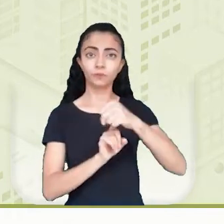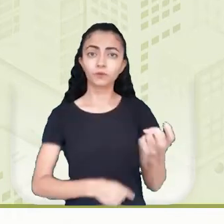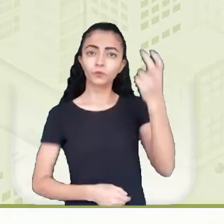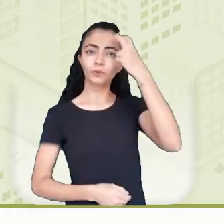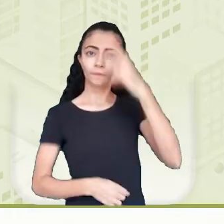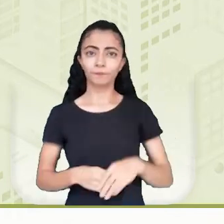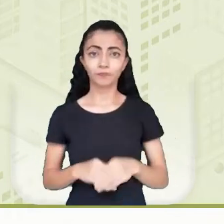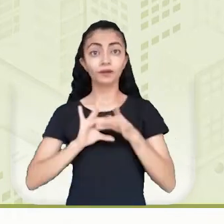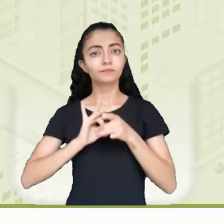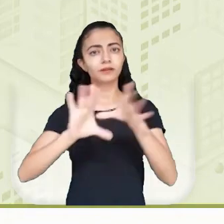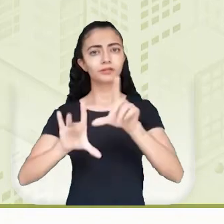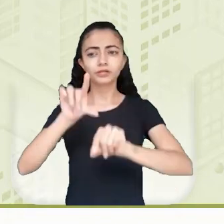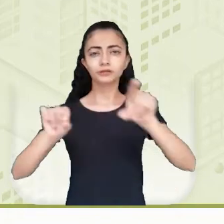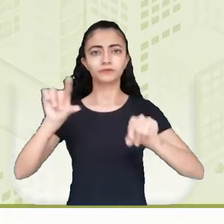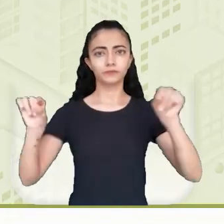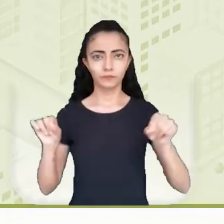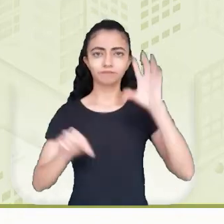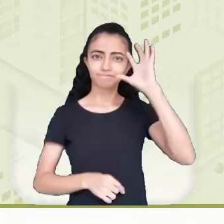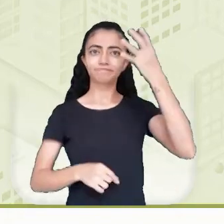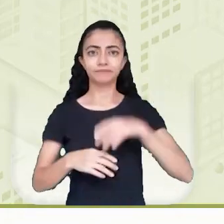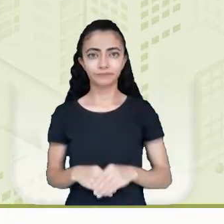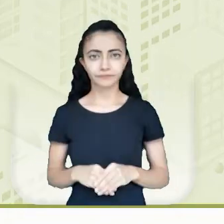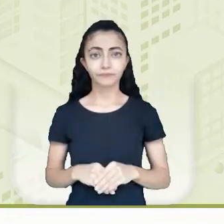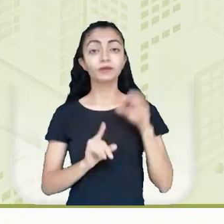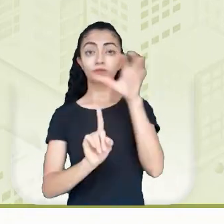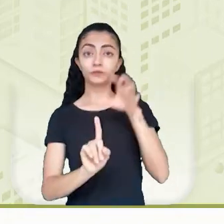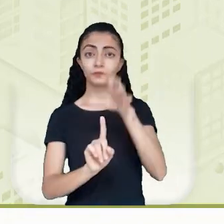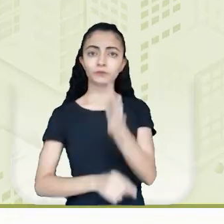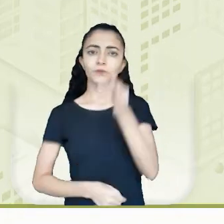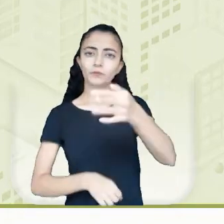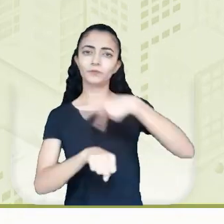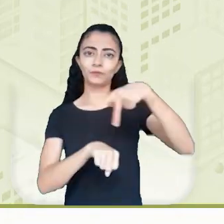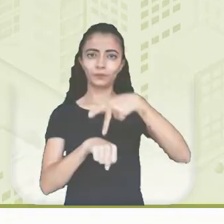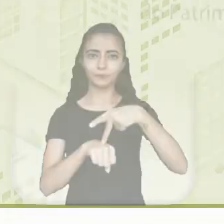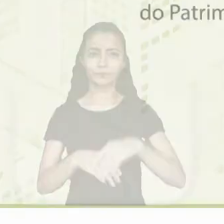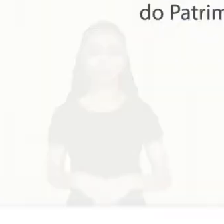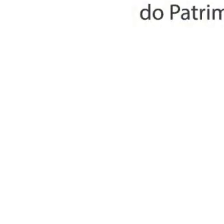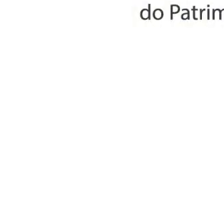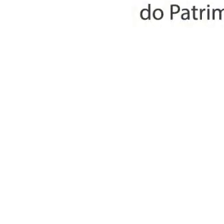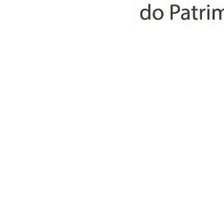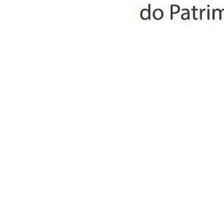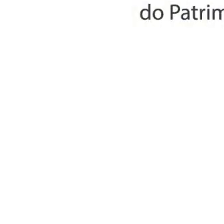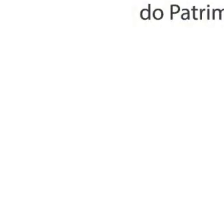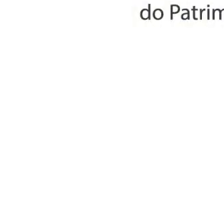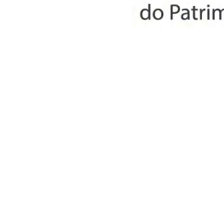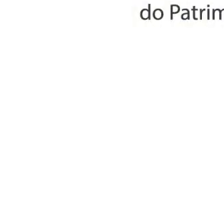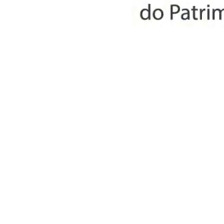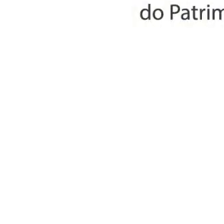sociais e culturais para o livre poder de escolha, que influencia no futuro do país.